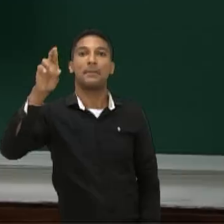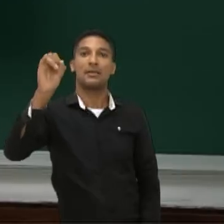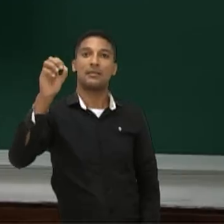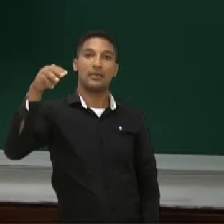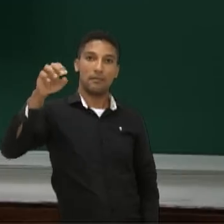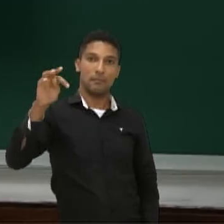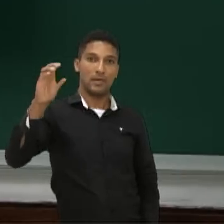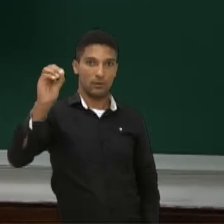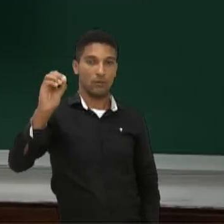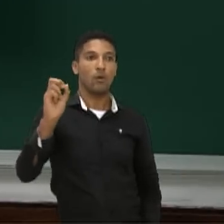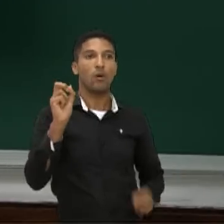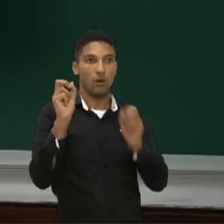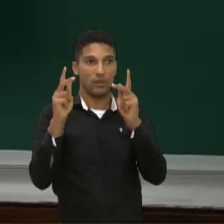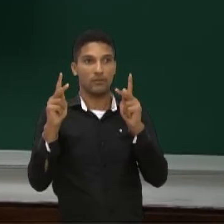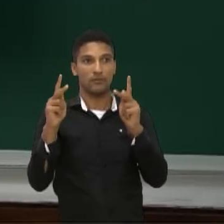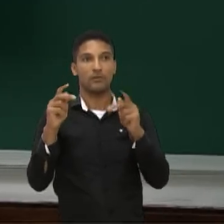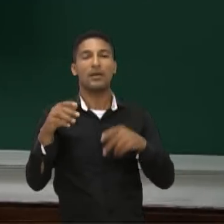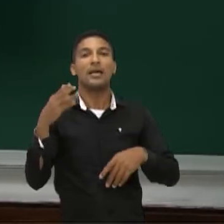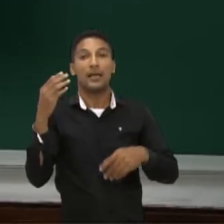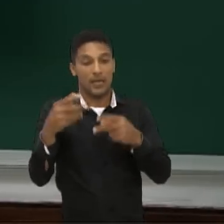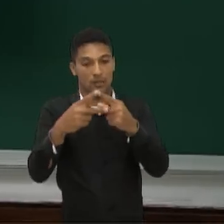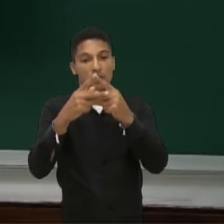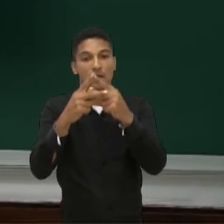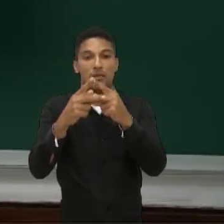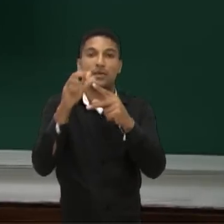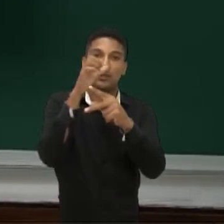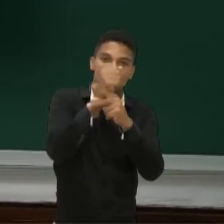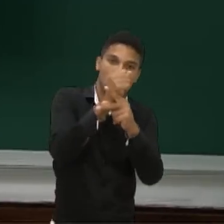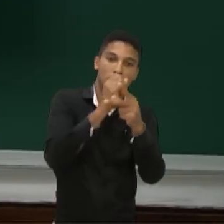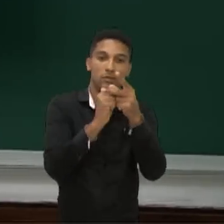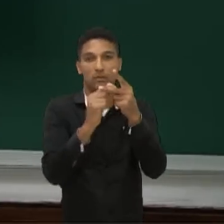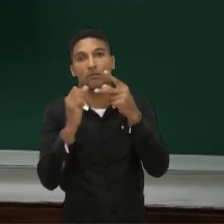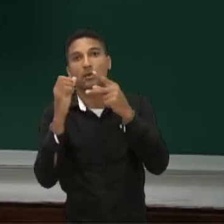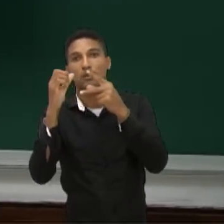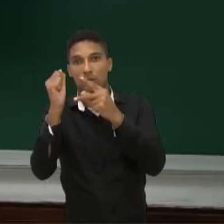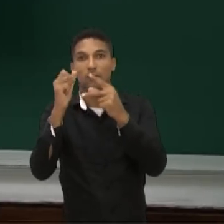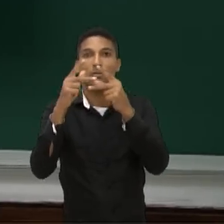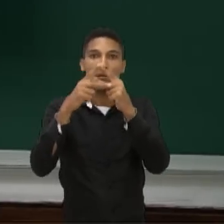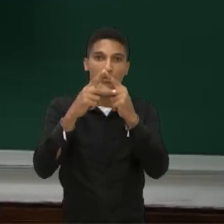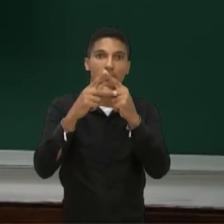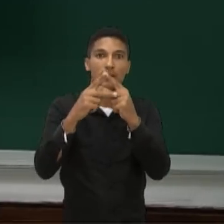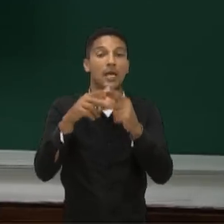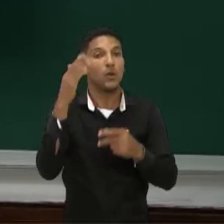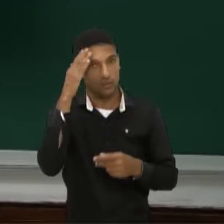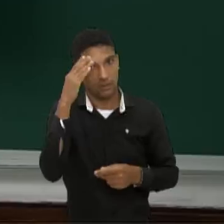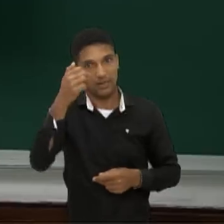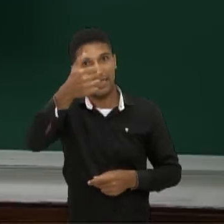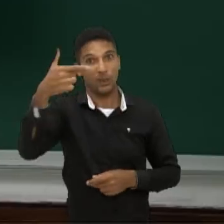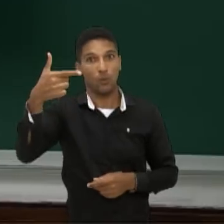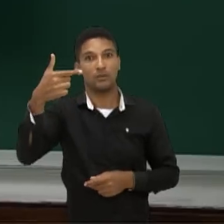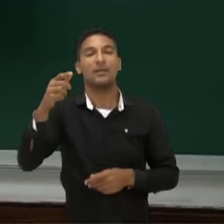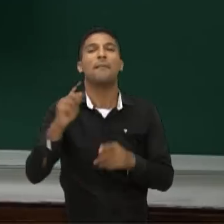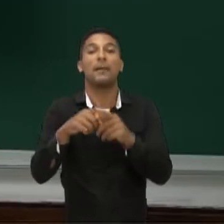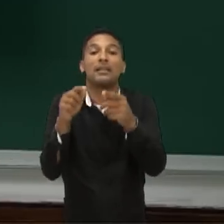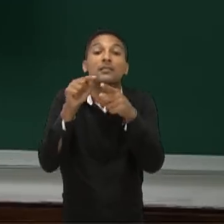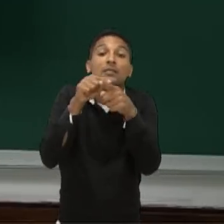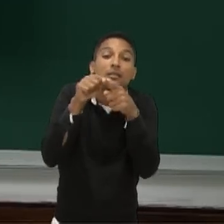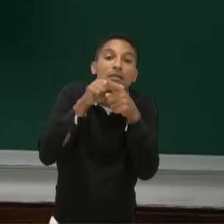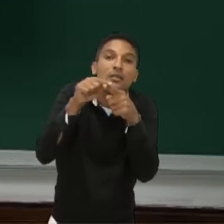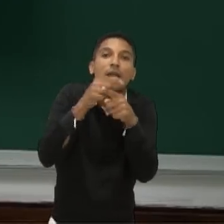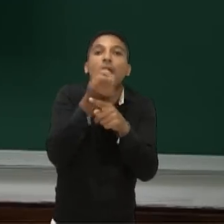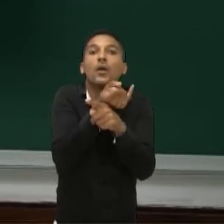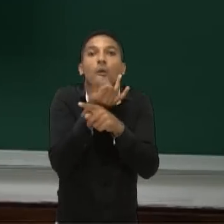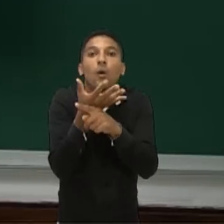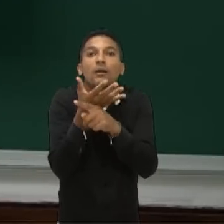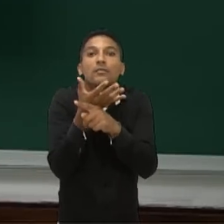sei que dará 12, tá? Quantos lados que eu tenho? Tenho 3. E qual que é a pergunta, certo? Qual que é a